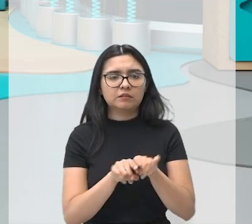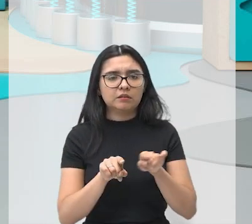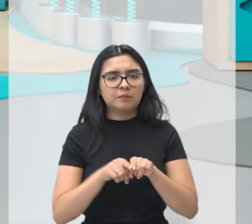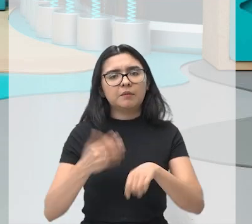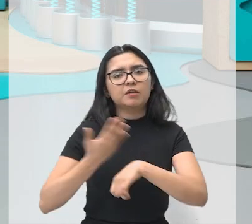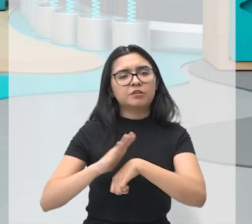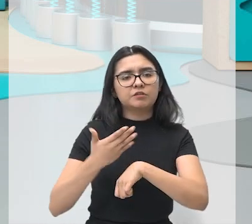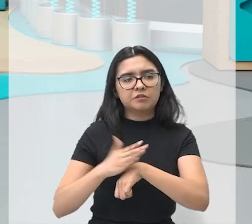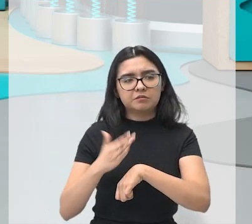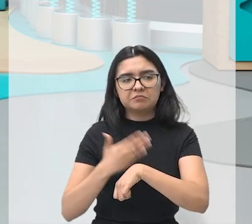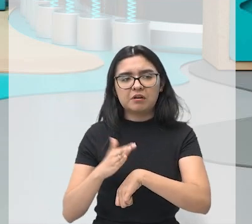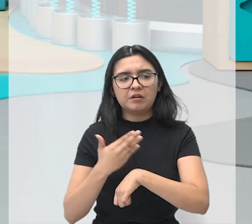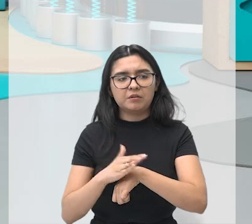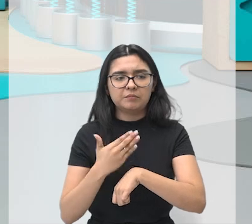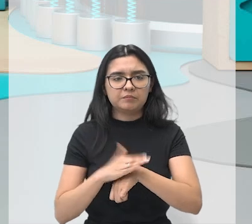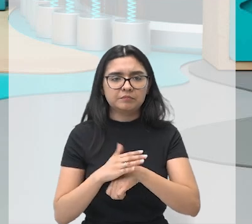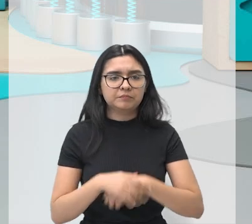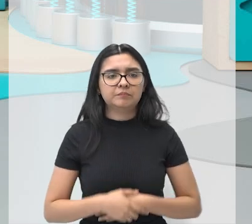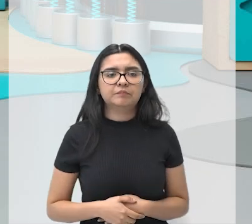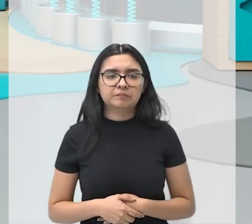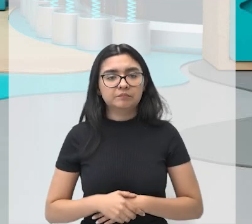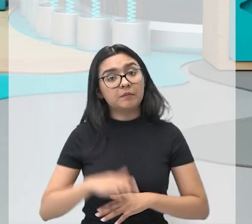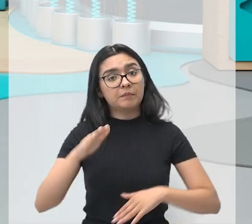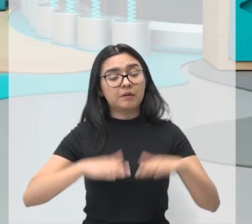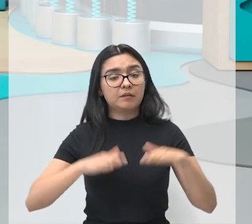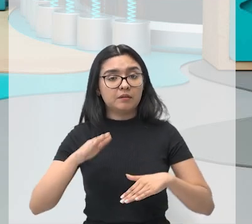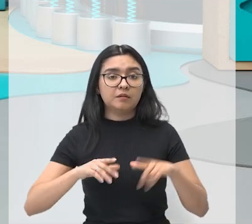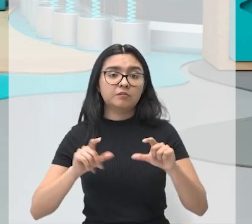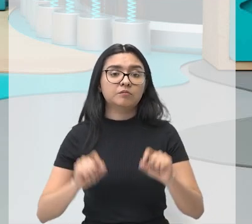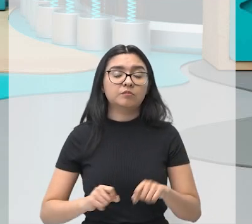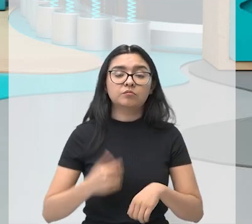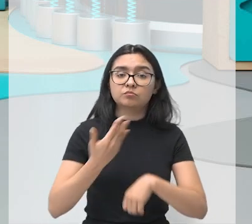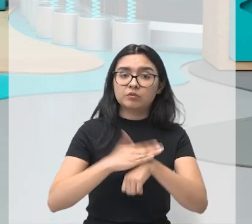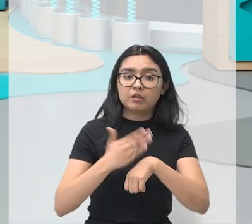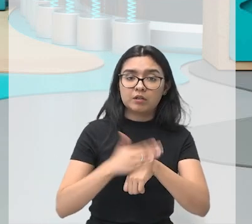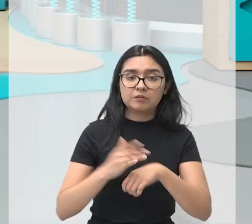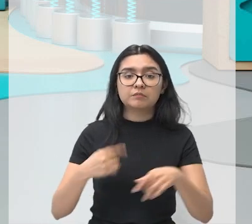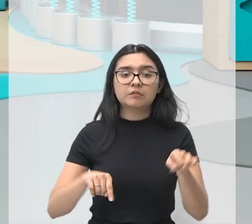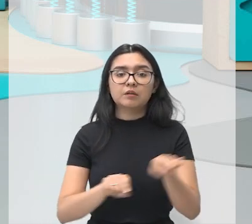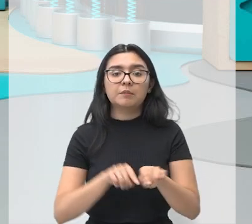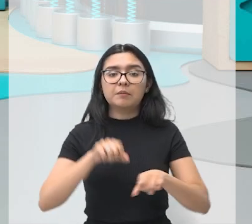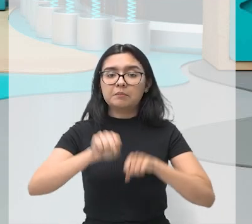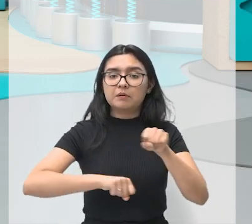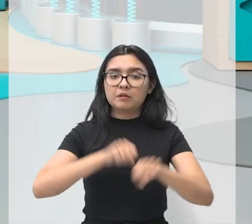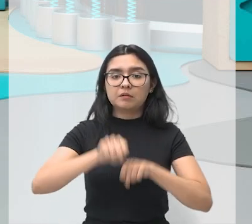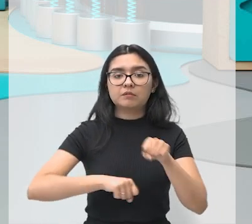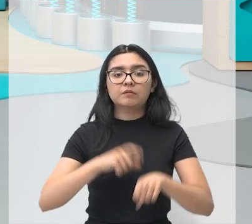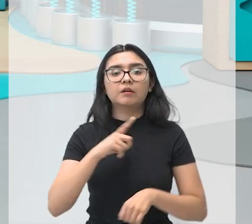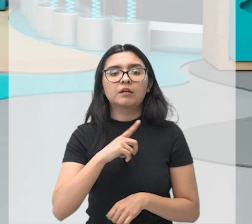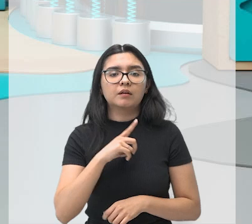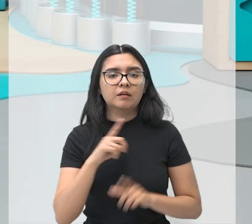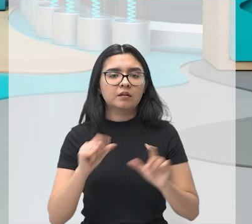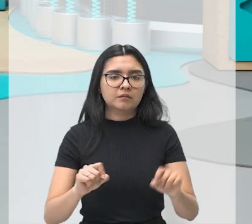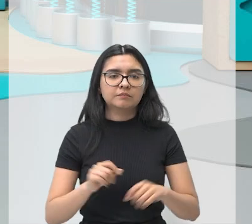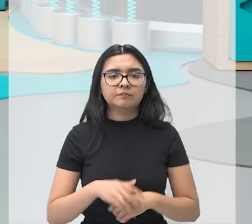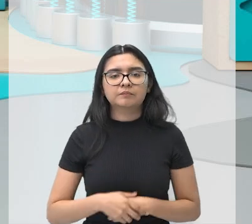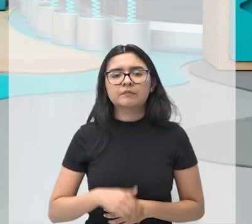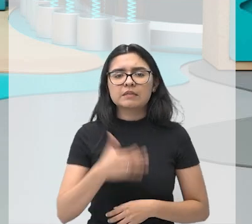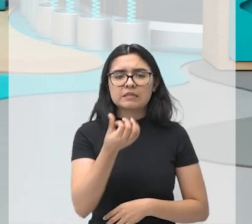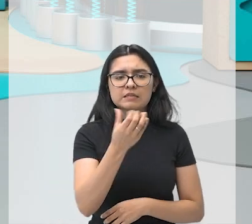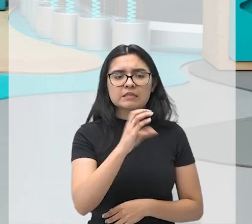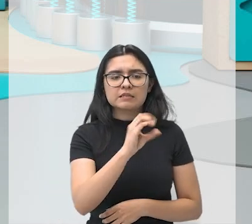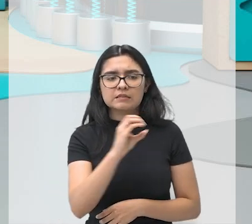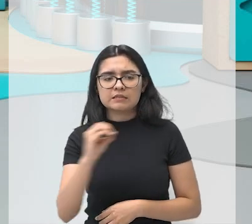e anaeróbica, dependendo da intensidade que você aplicar essa atividade. E pedalar promove um gasto calórico de até